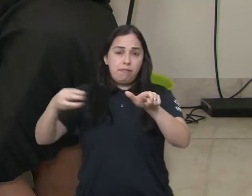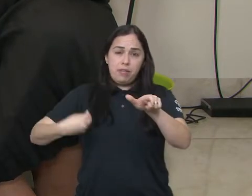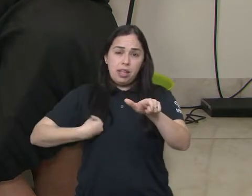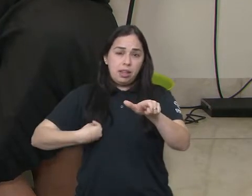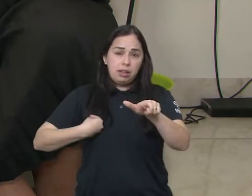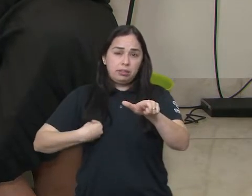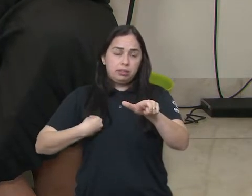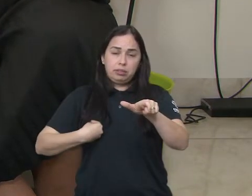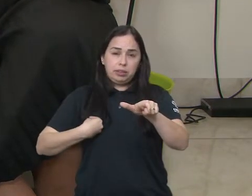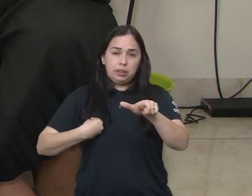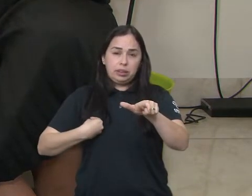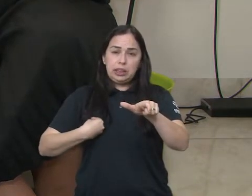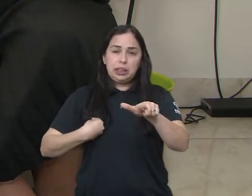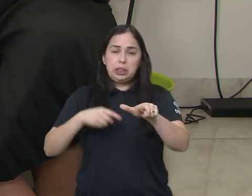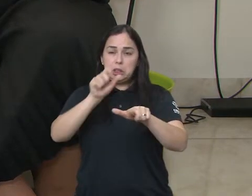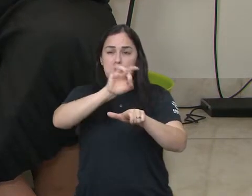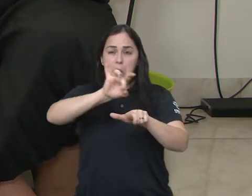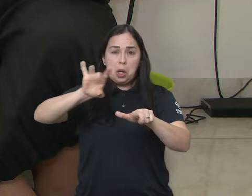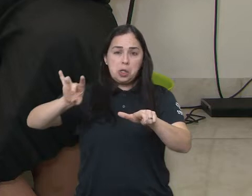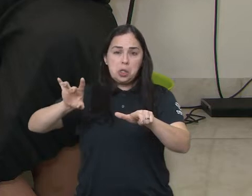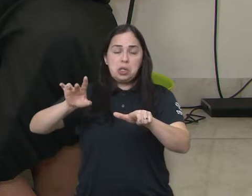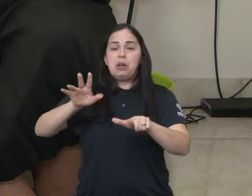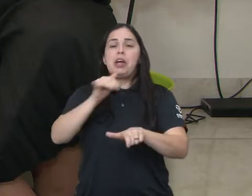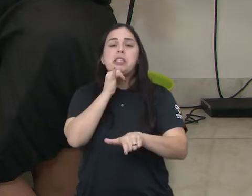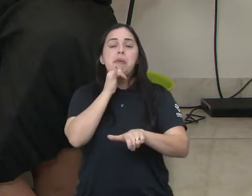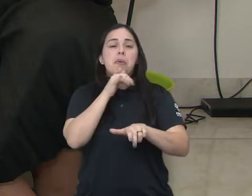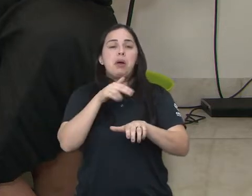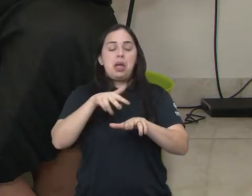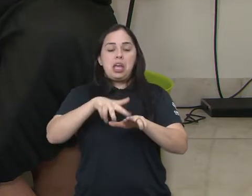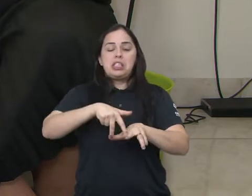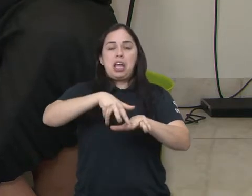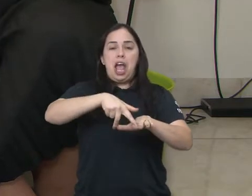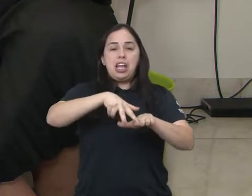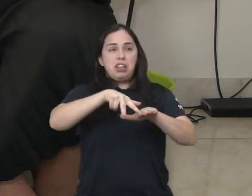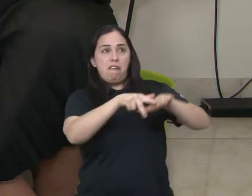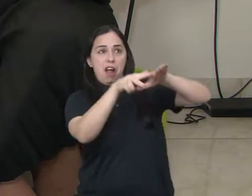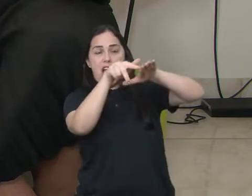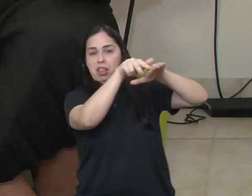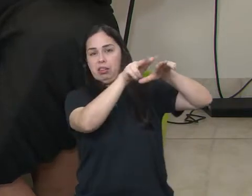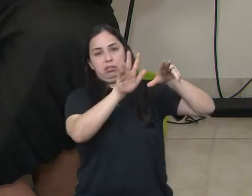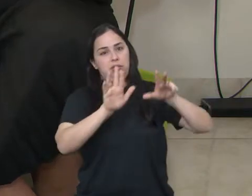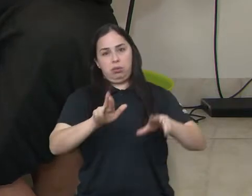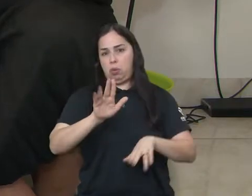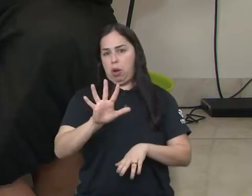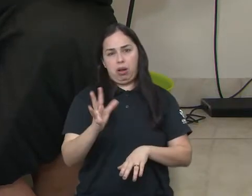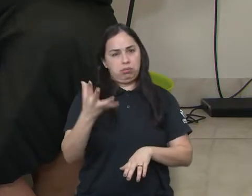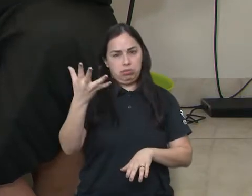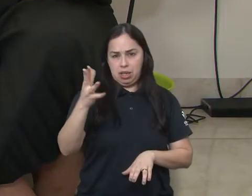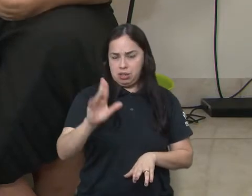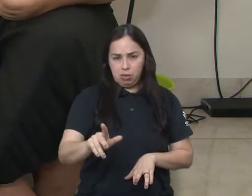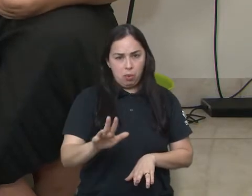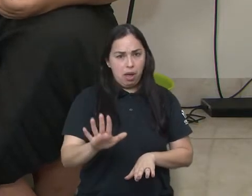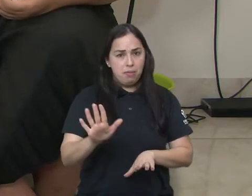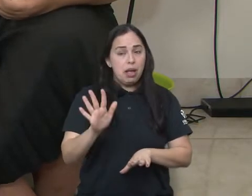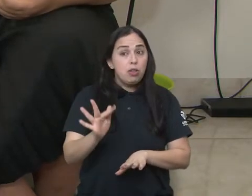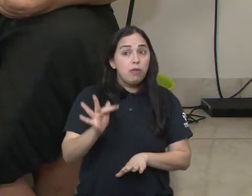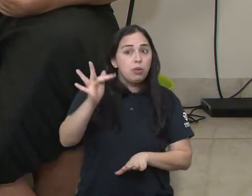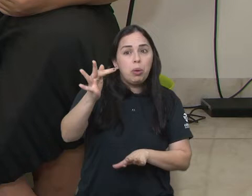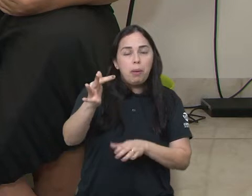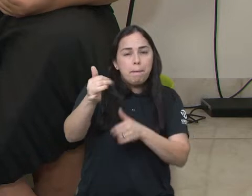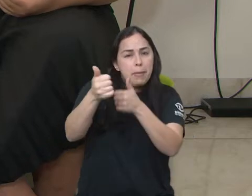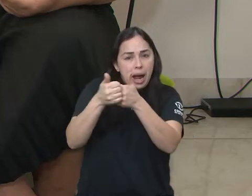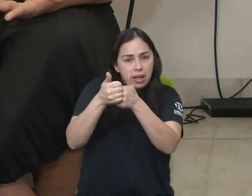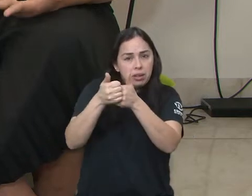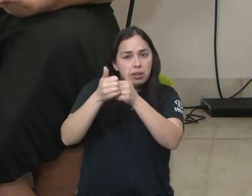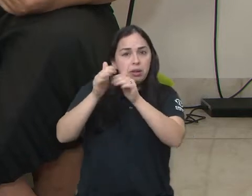pessoas. Não vai ser tanto, não tem nada de skate voador, não vai acontecer nada disso, que é um futuro próximo. Mas vai ter